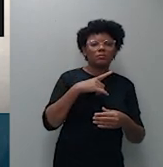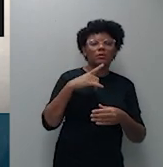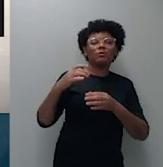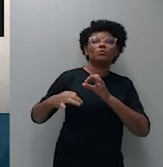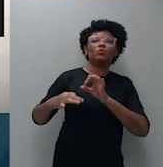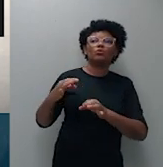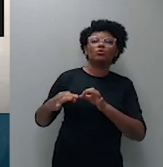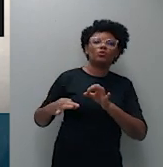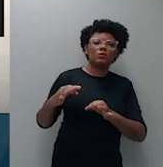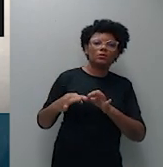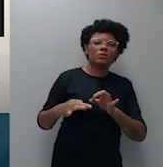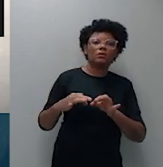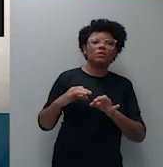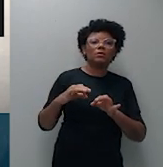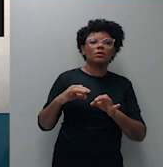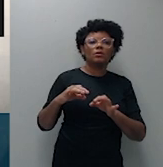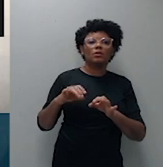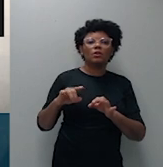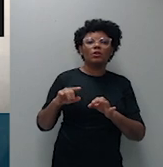judicial